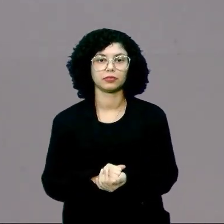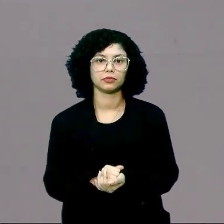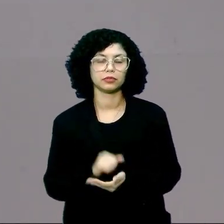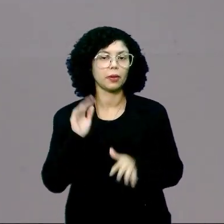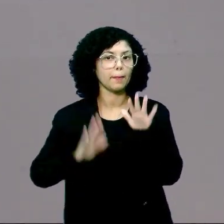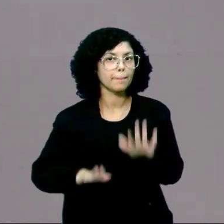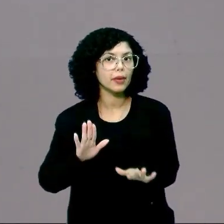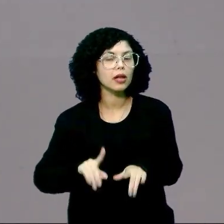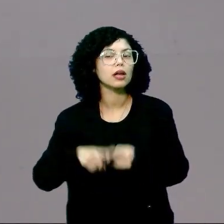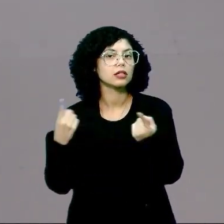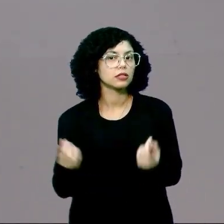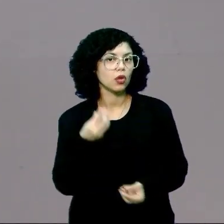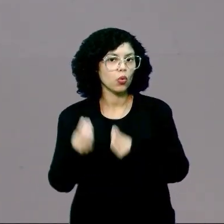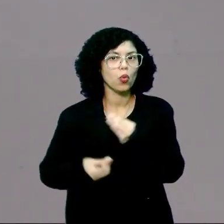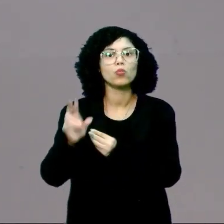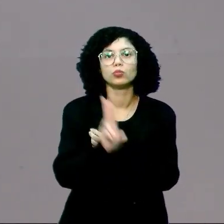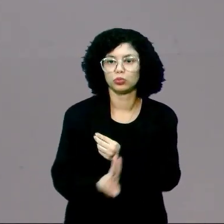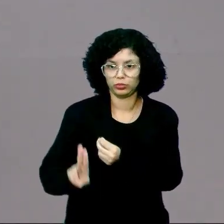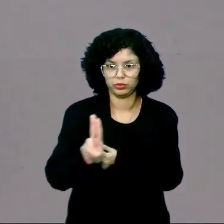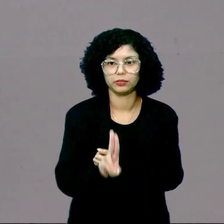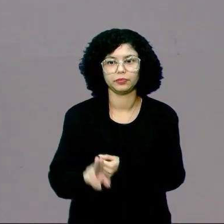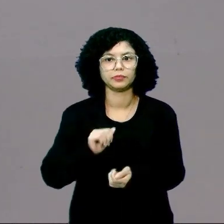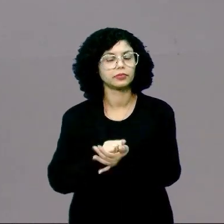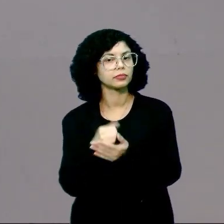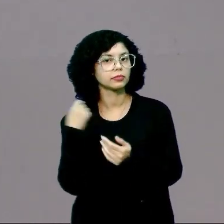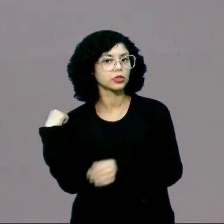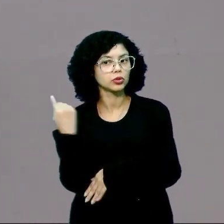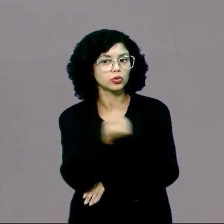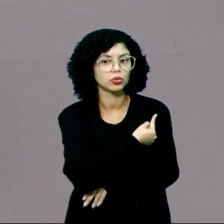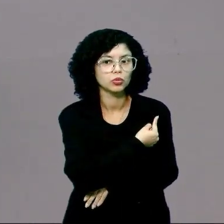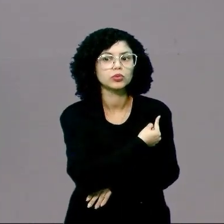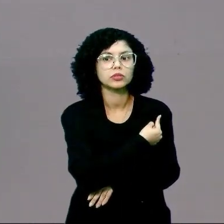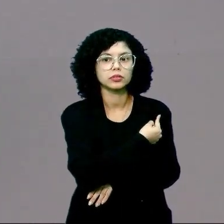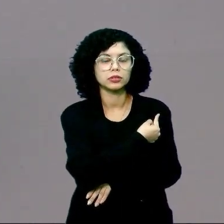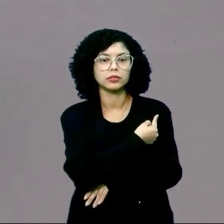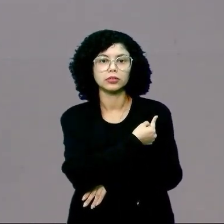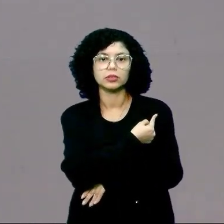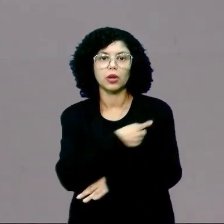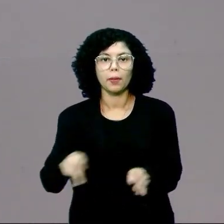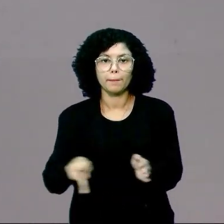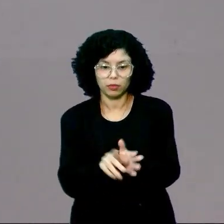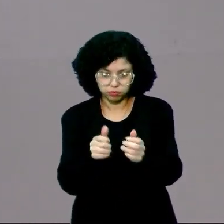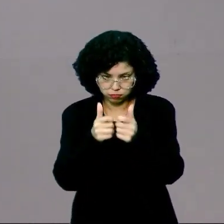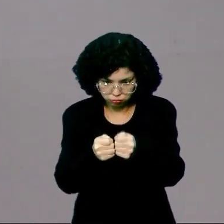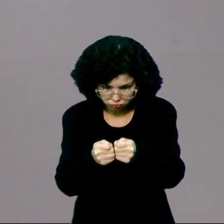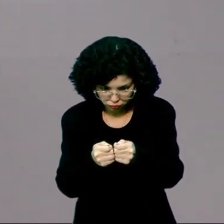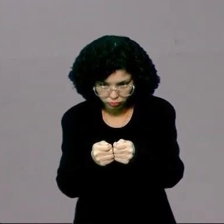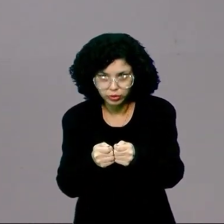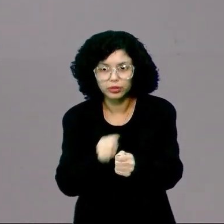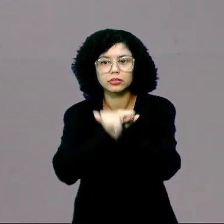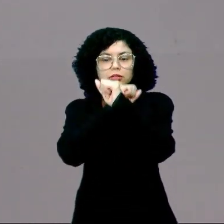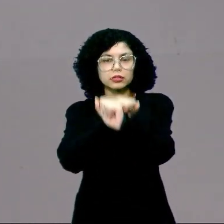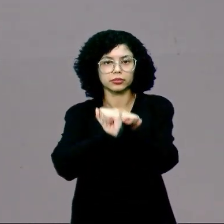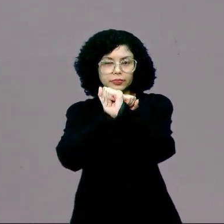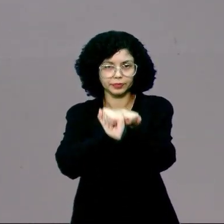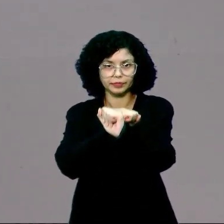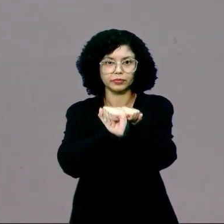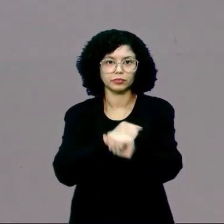galera, que nós devemos saber como utilizar, para que nós não viramos refém da tecnologia, né?